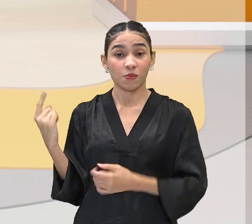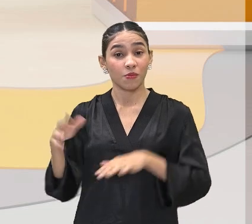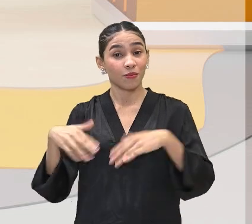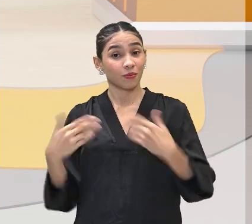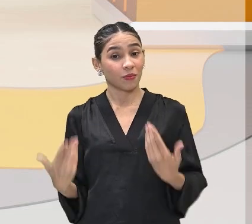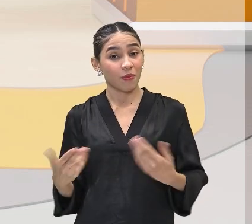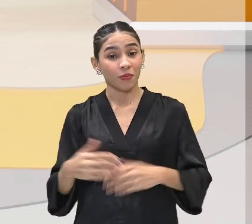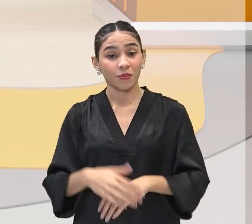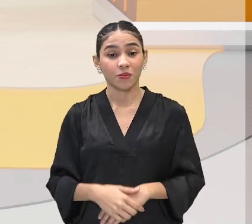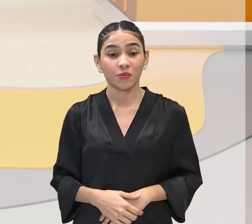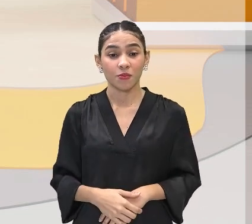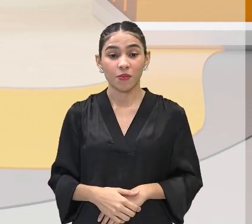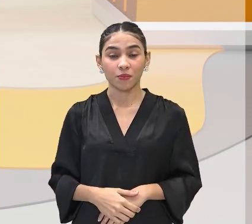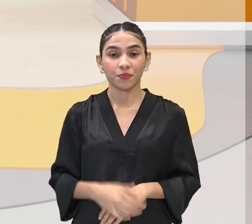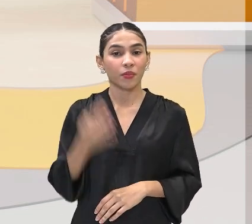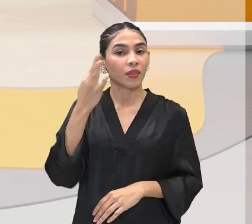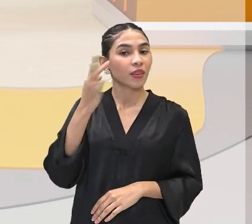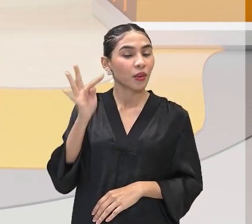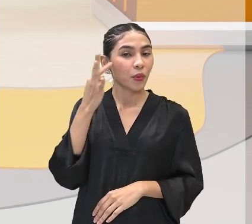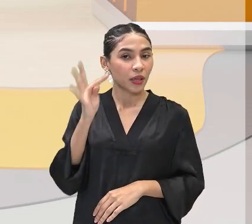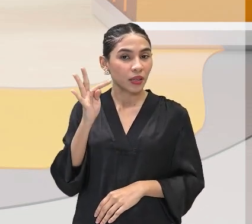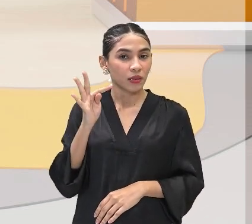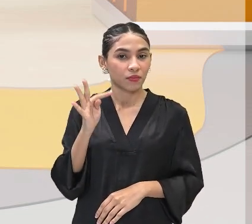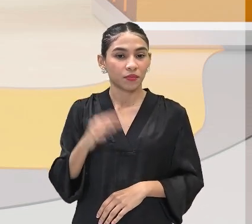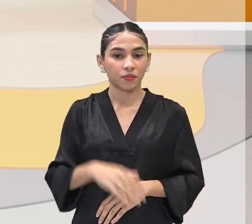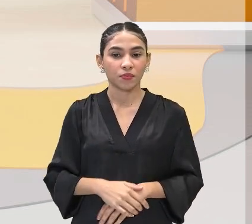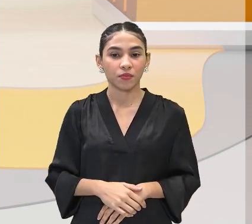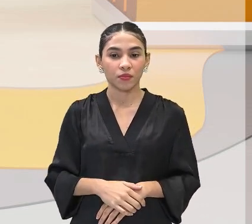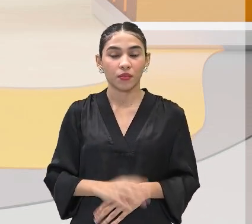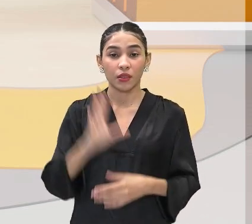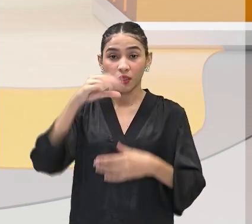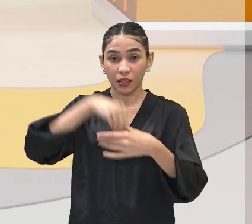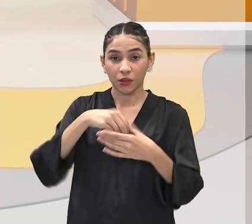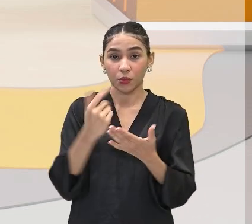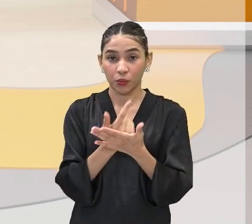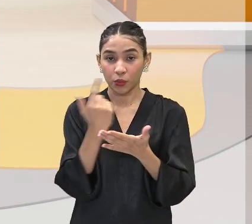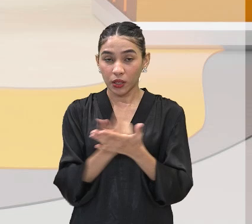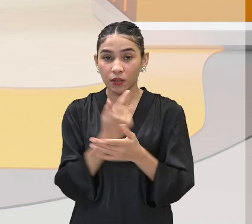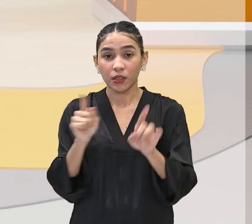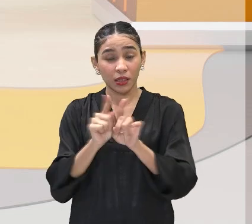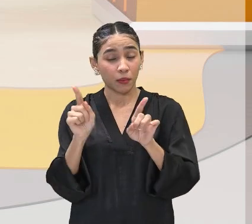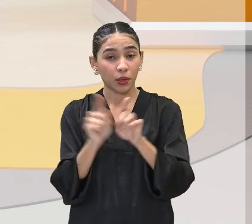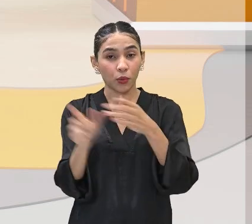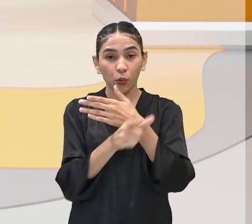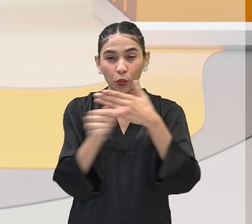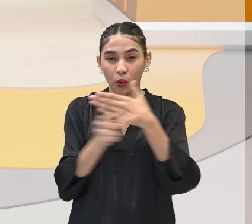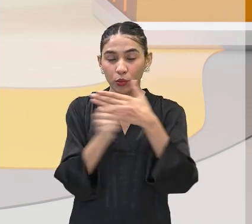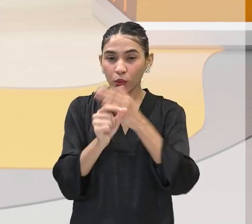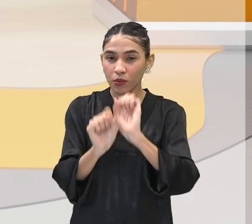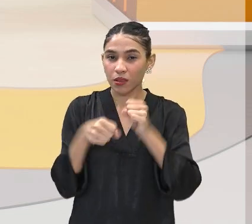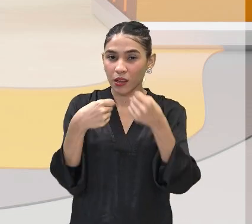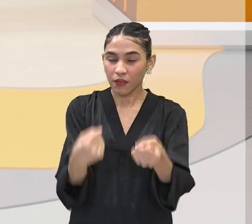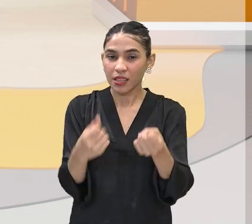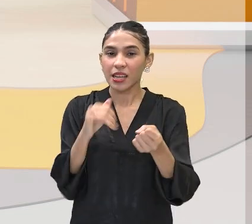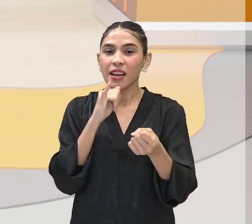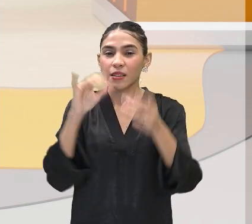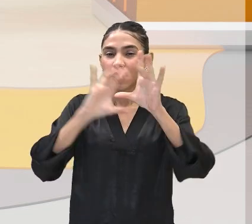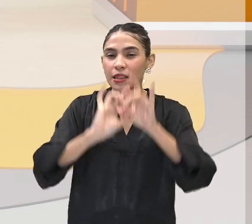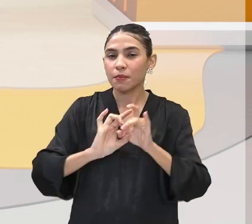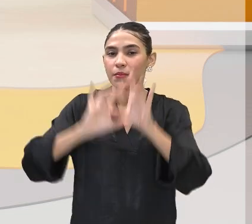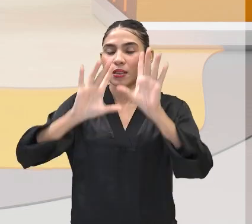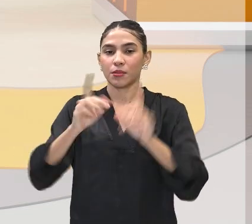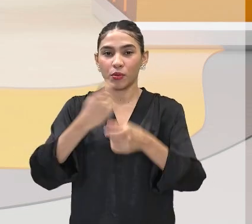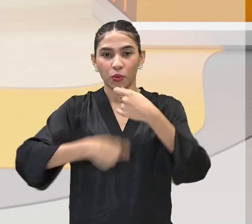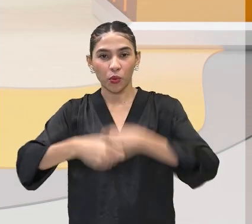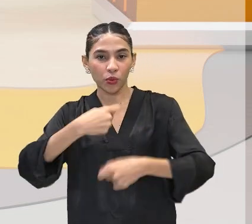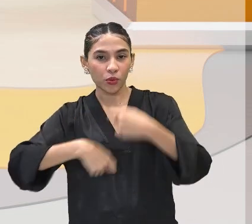Bom, a teoria, né, pregada pelo Adam Smith, desse liberalismo econômico,